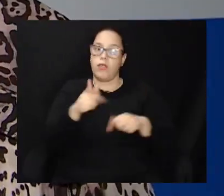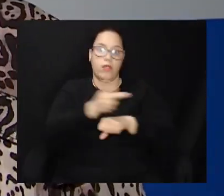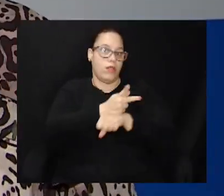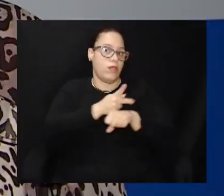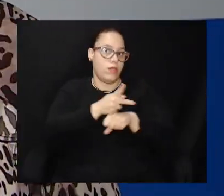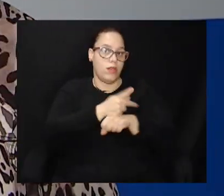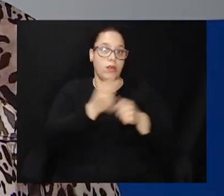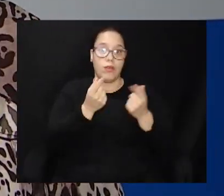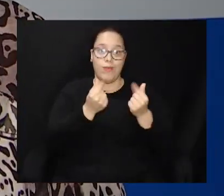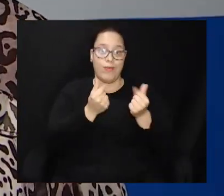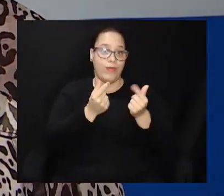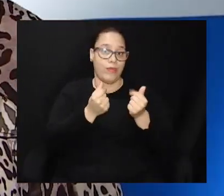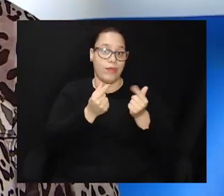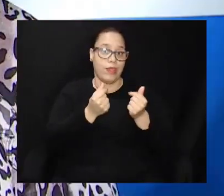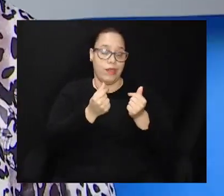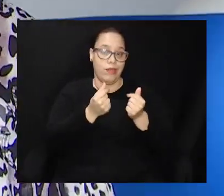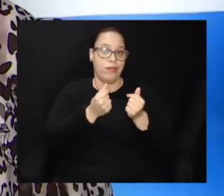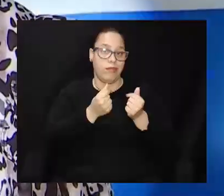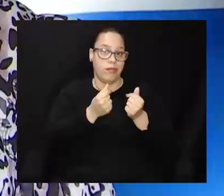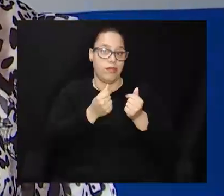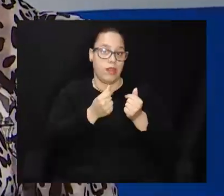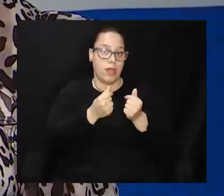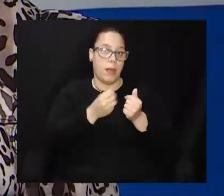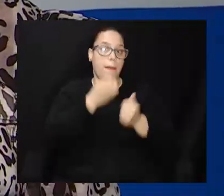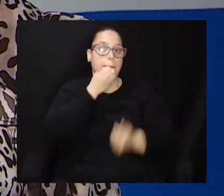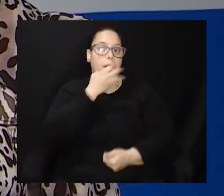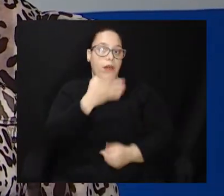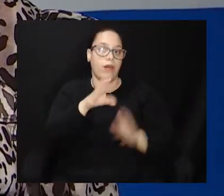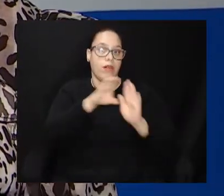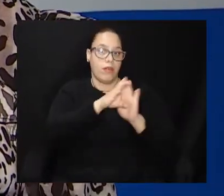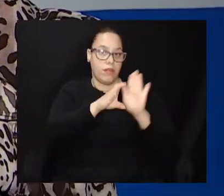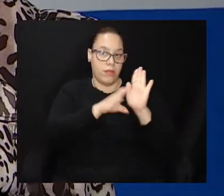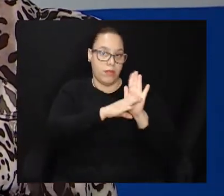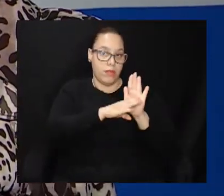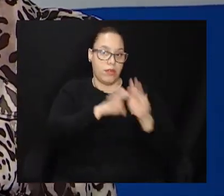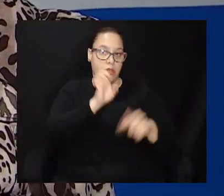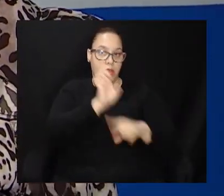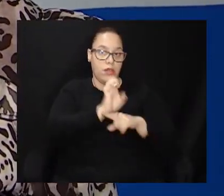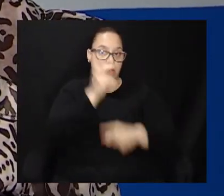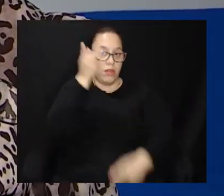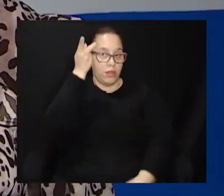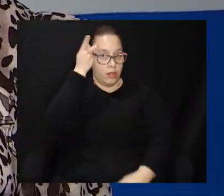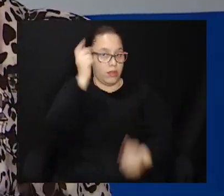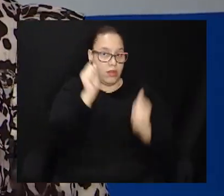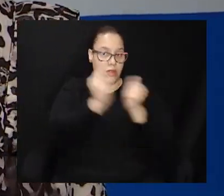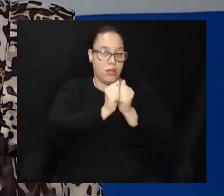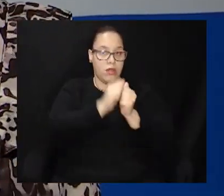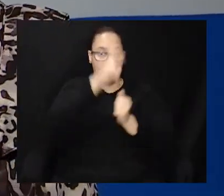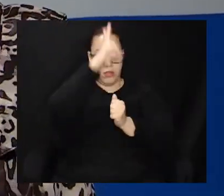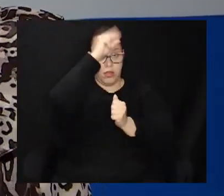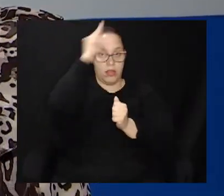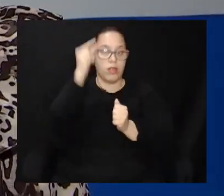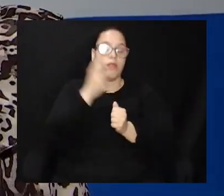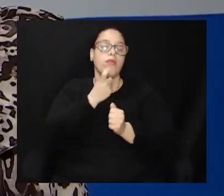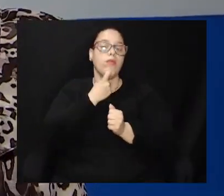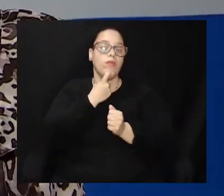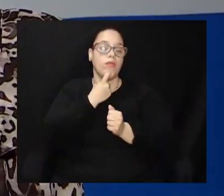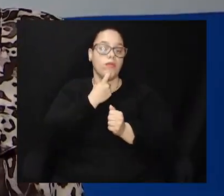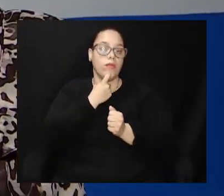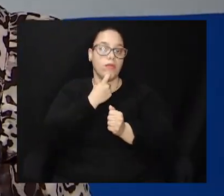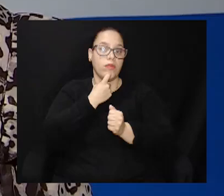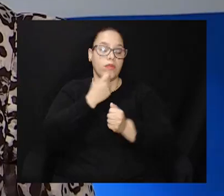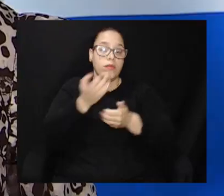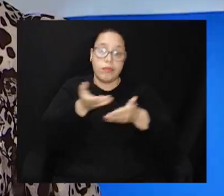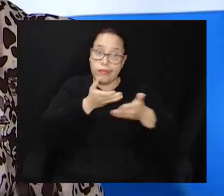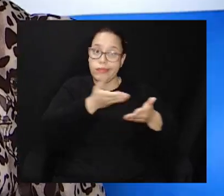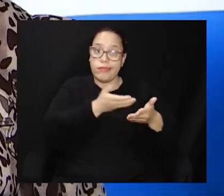né? Então é bom que o programa é um programa do Estado de São Paulo, em conjunto com a Prefeitura de Campinas. E aí ele traz esse